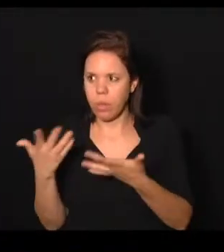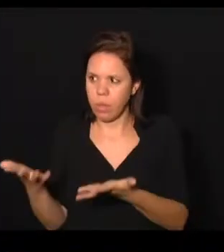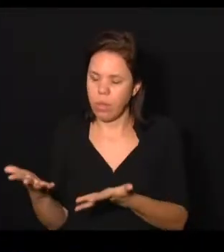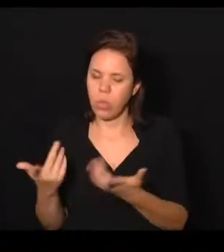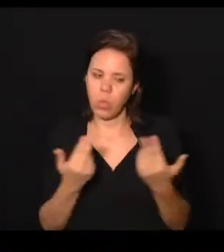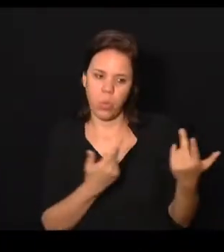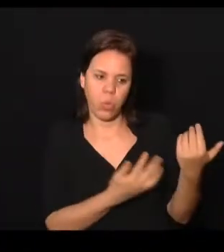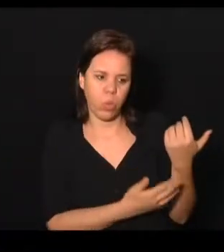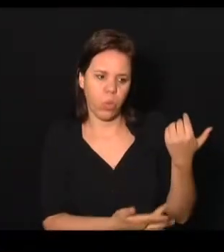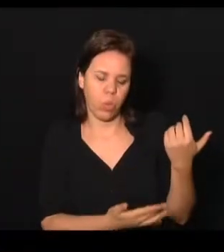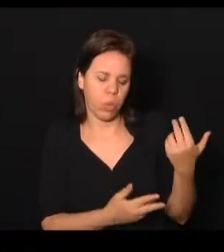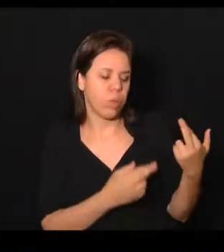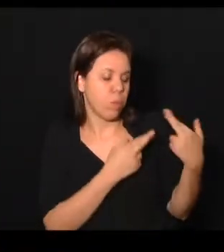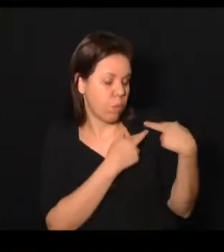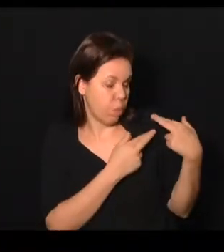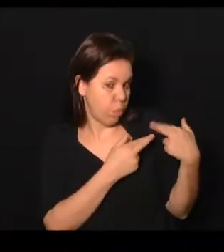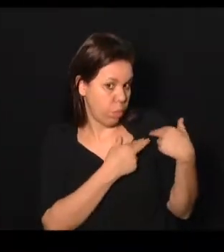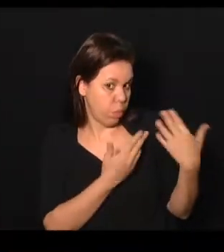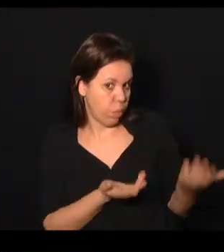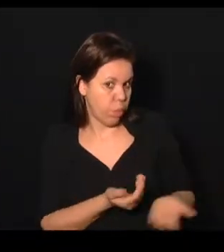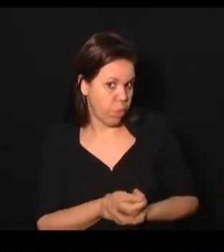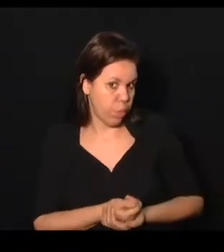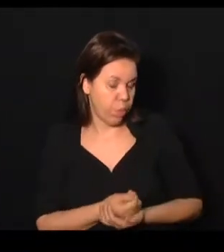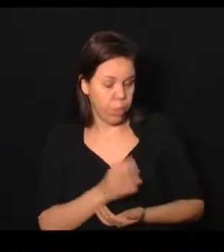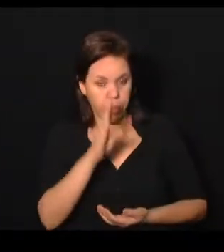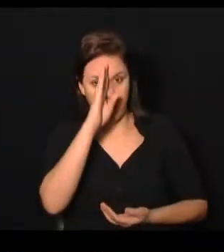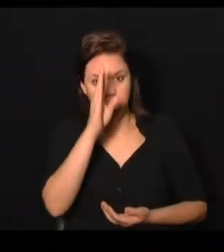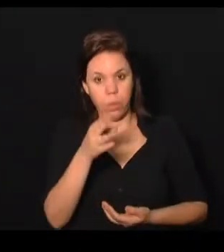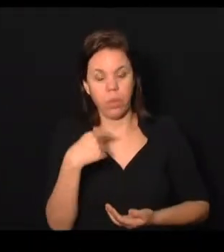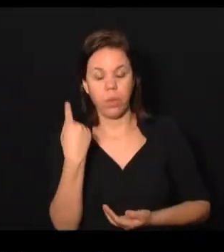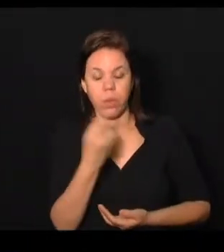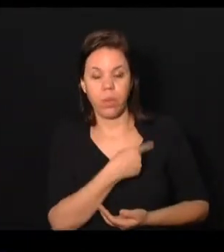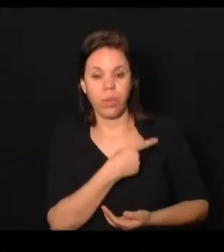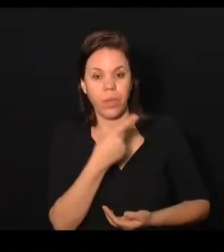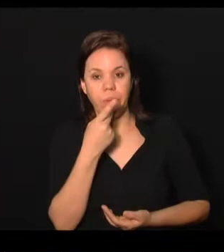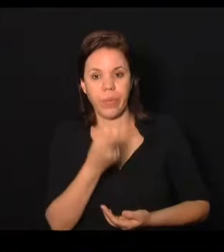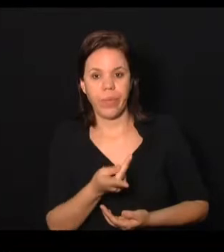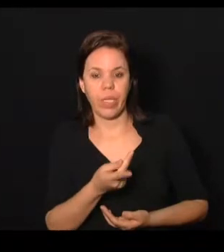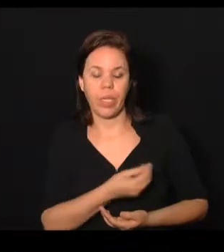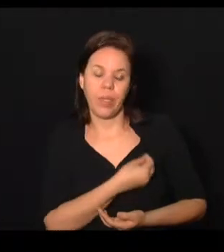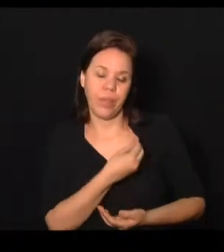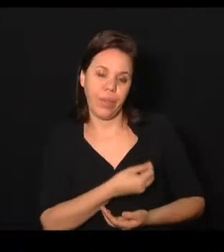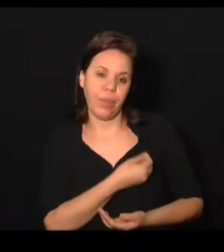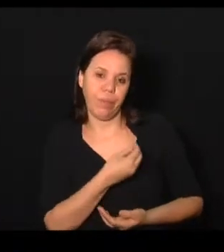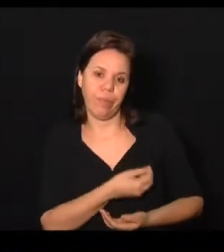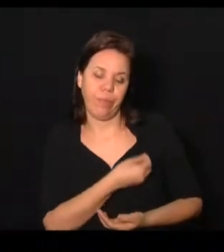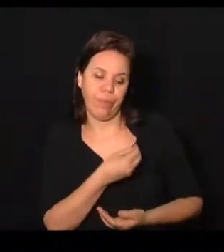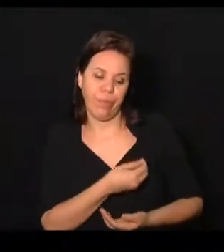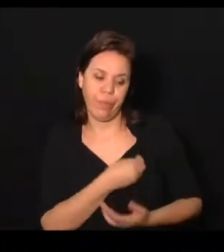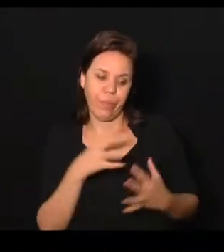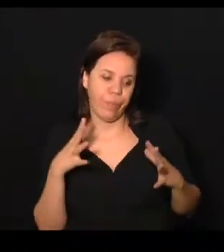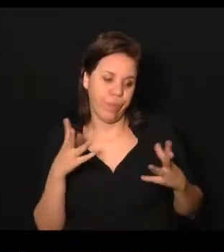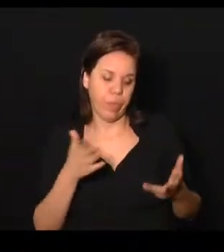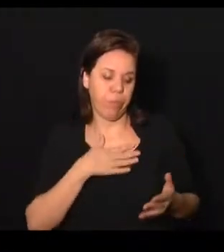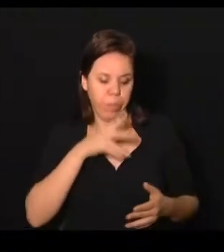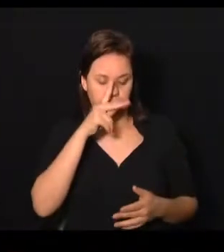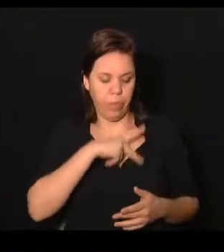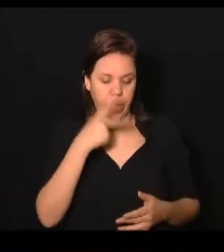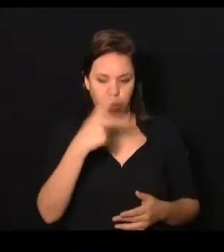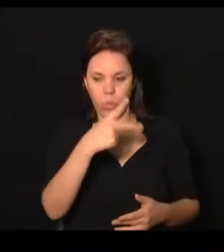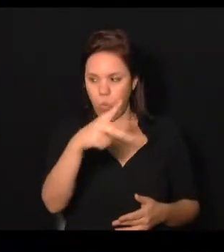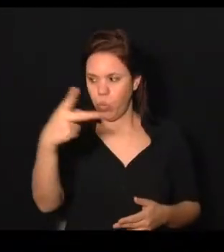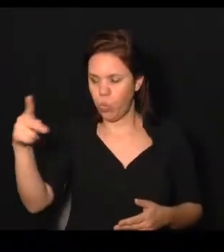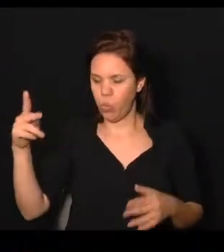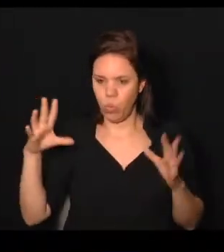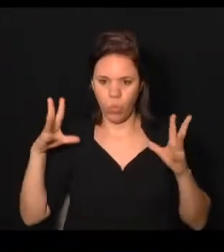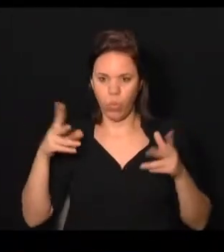é a mesma coisa, eu tenho uma responsabilidade com aquilo. Principalmente que a gente está falando aí de vida, né? De vida da minha, da sua, de